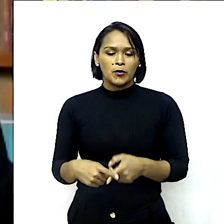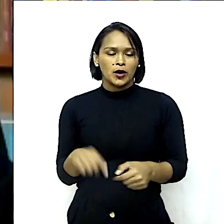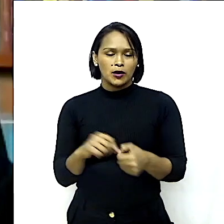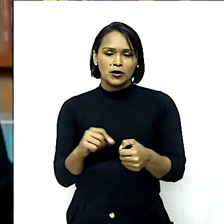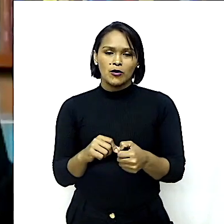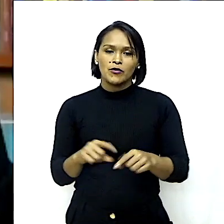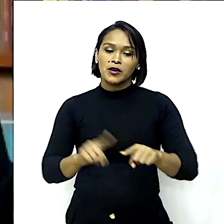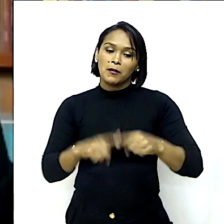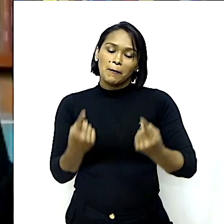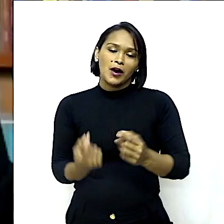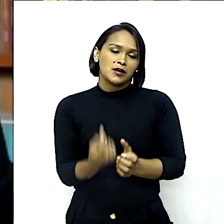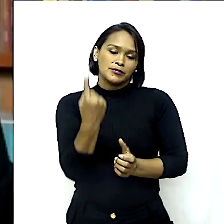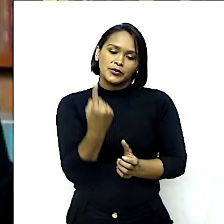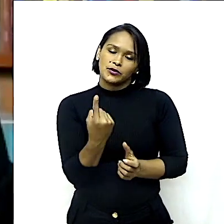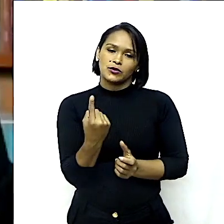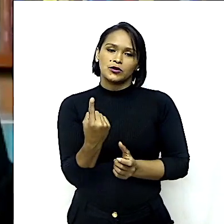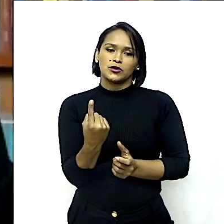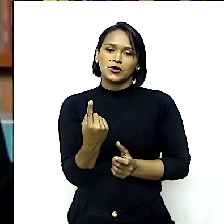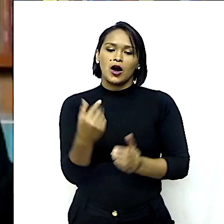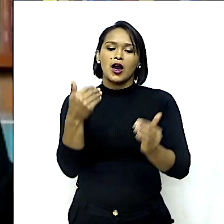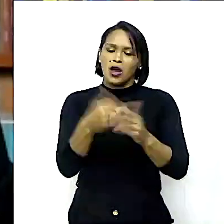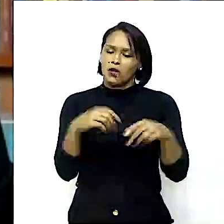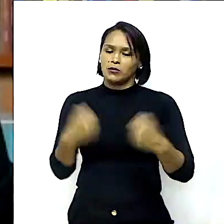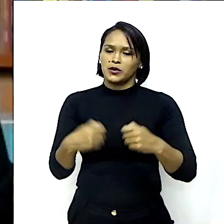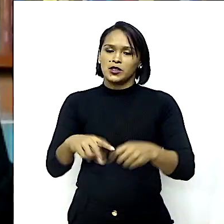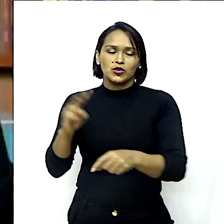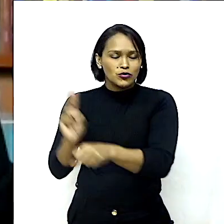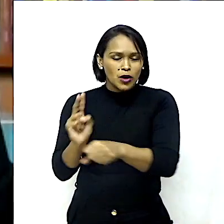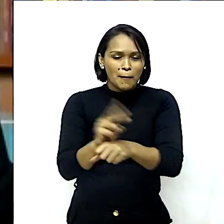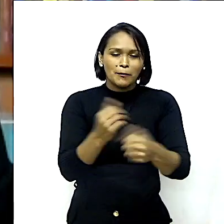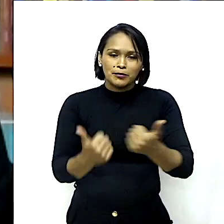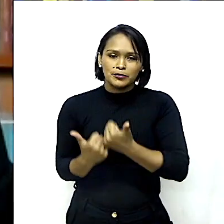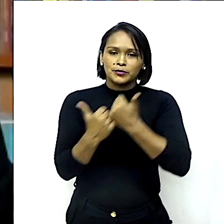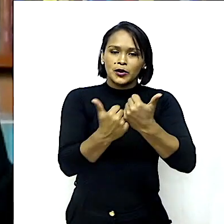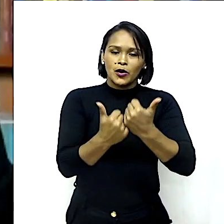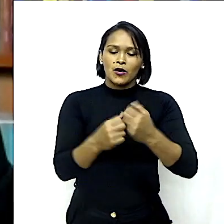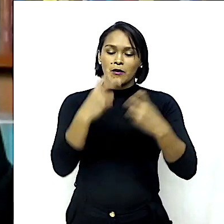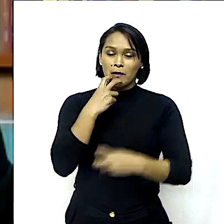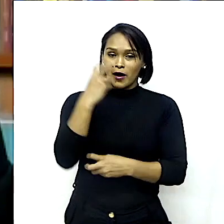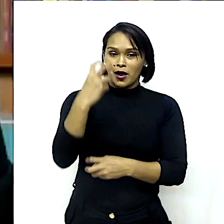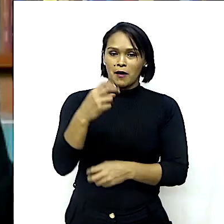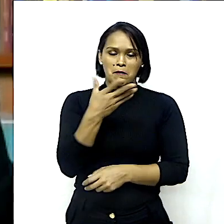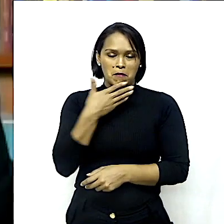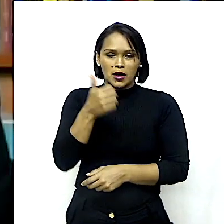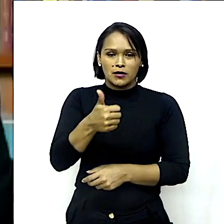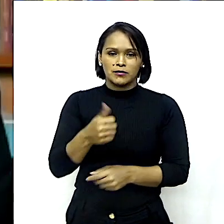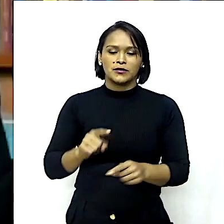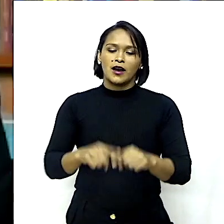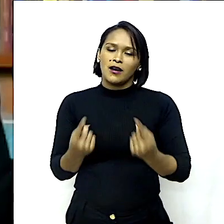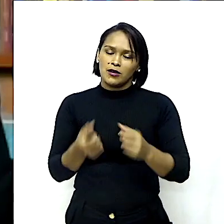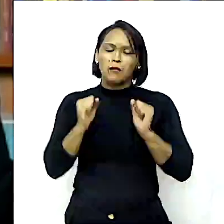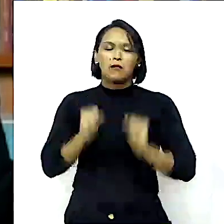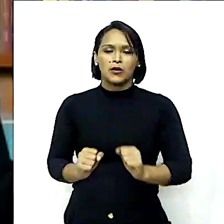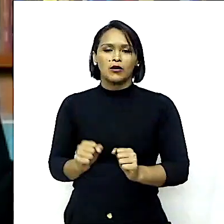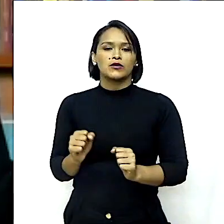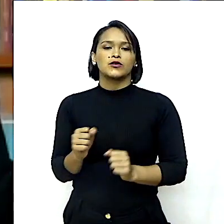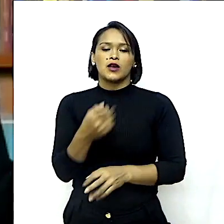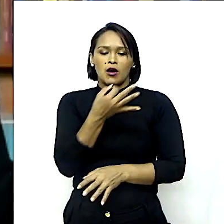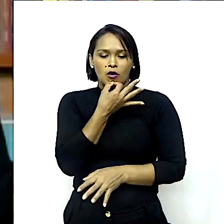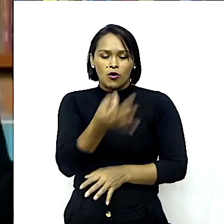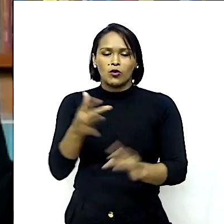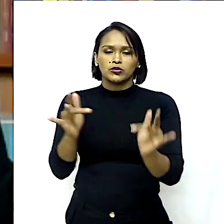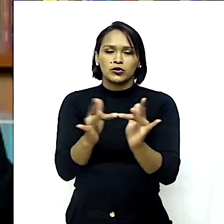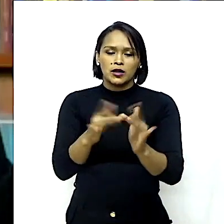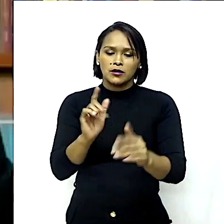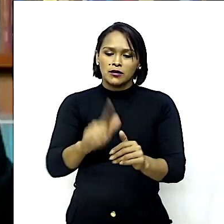feito isso mas se eu tiver o senhor é por trás me ajudando me apoiando a minha voz fica muito mais forte para nós podemos Eu sugiro depois em